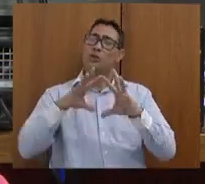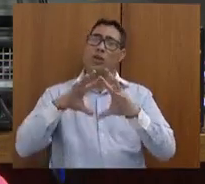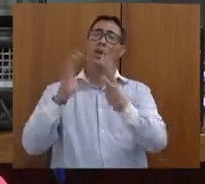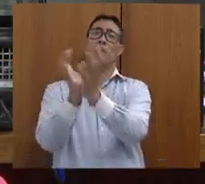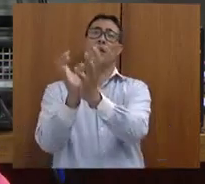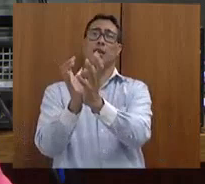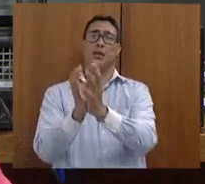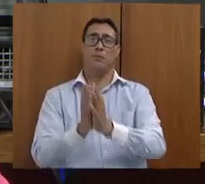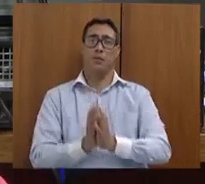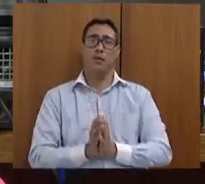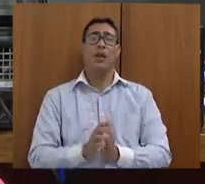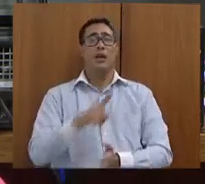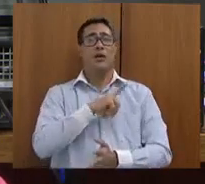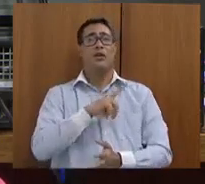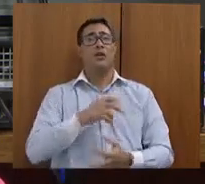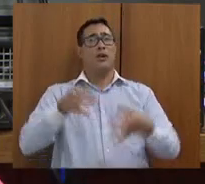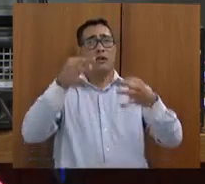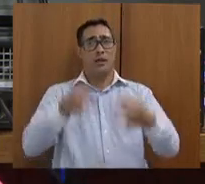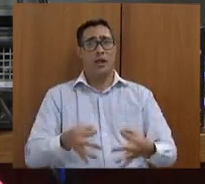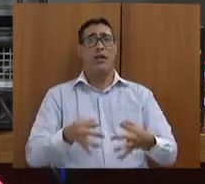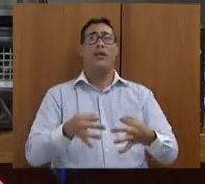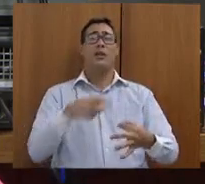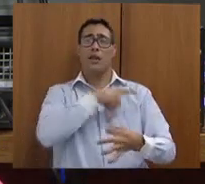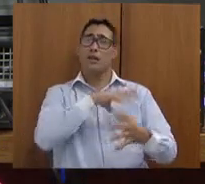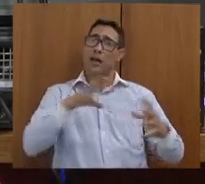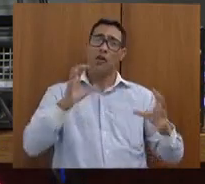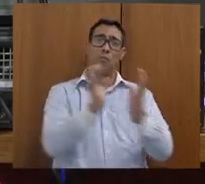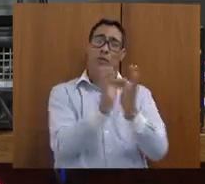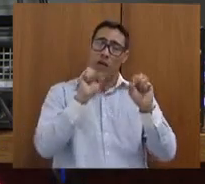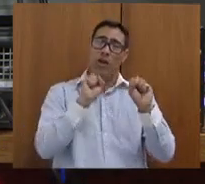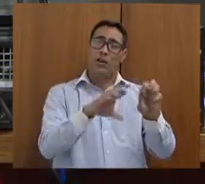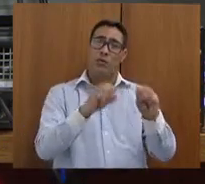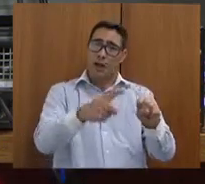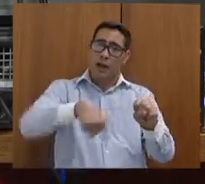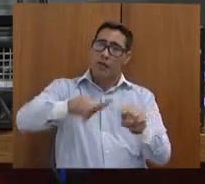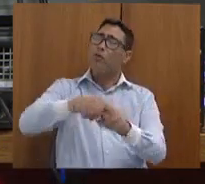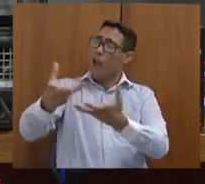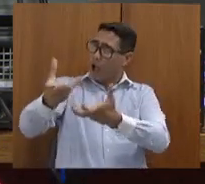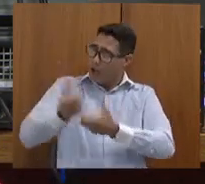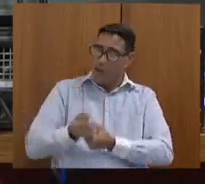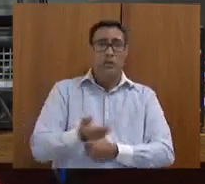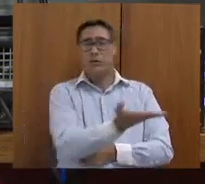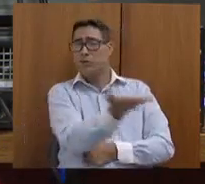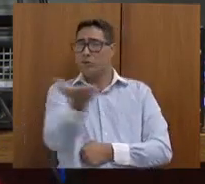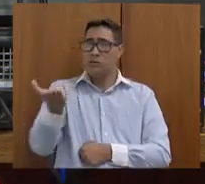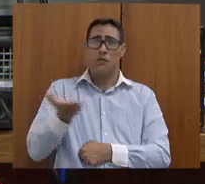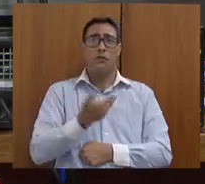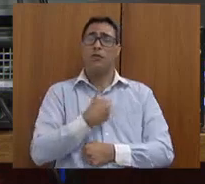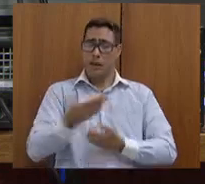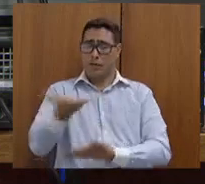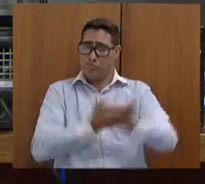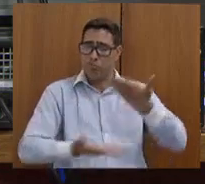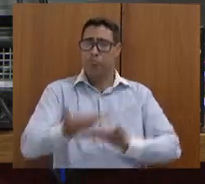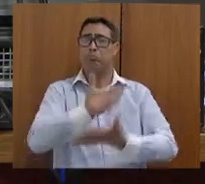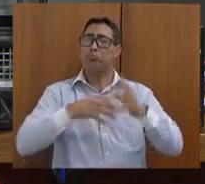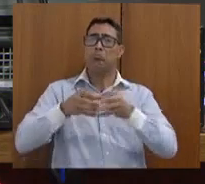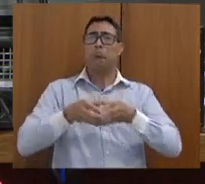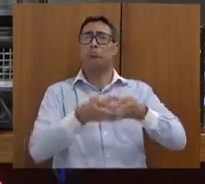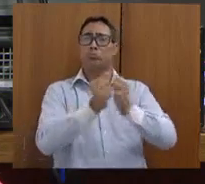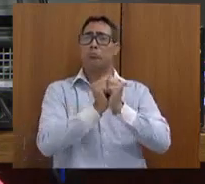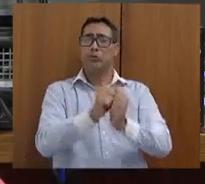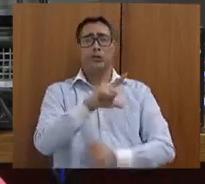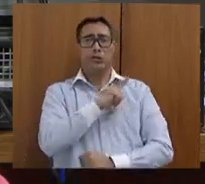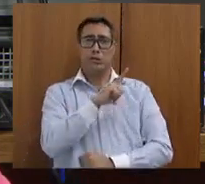a equipe eu tenho certeza que vocês sabem que a comissão de educação tá à disposição de vocês para construir juntos tudo aquilo que for possível